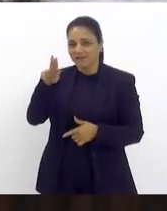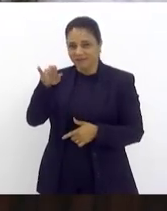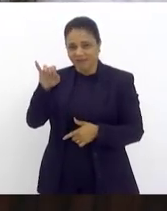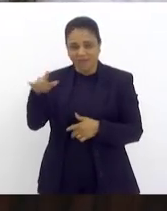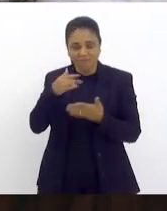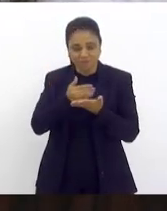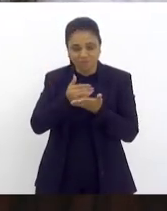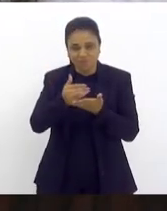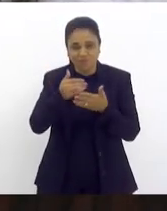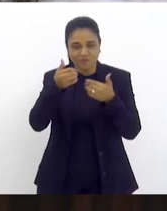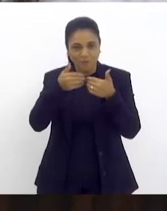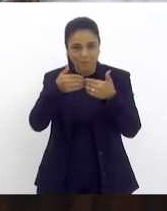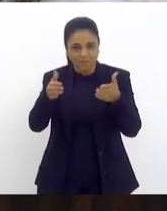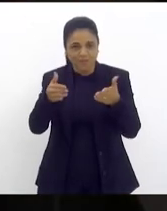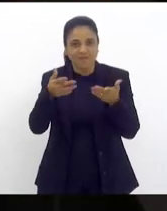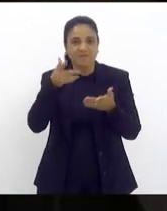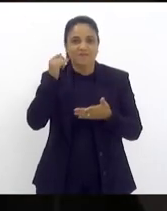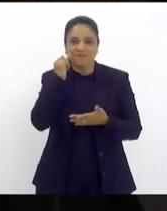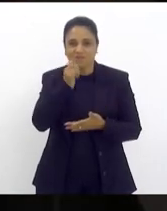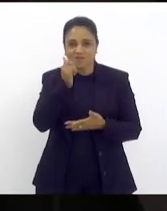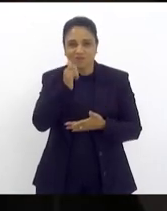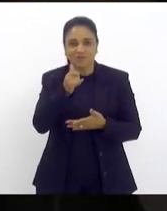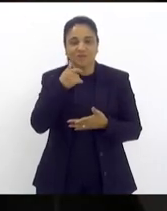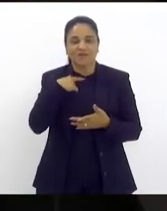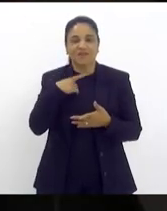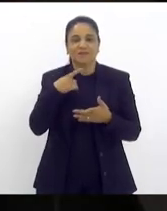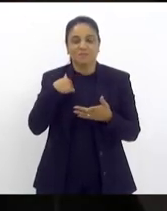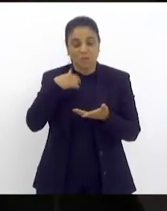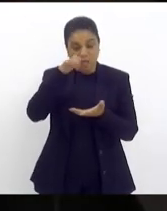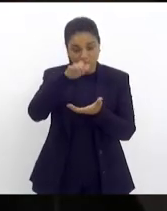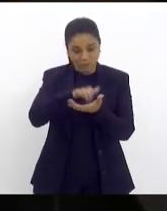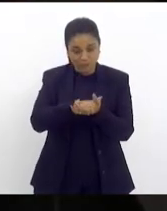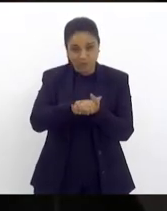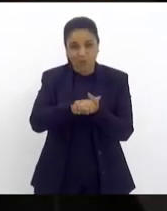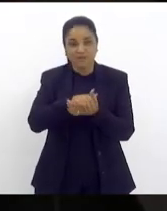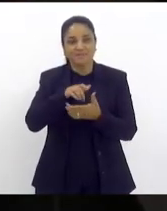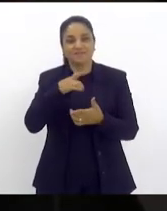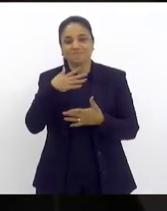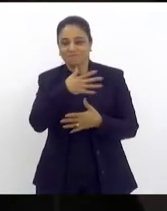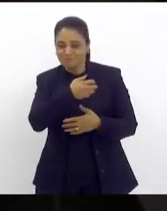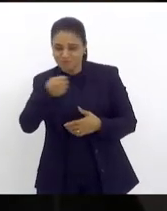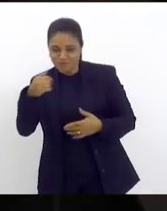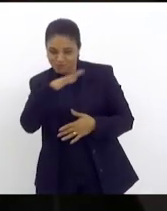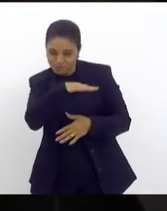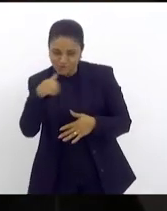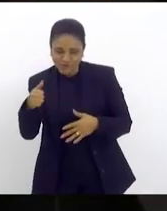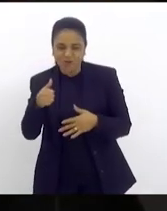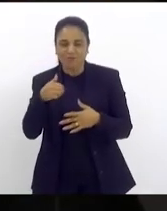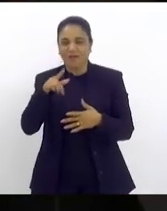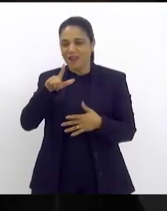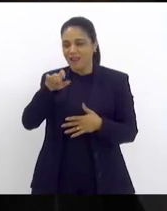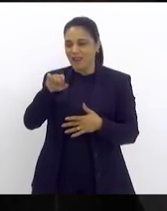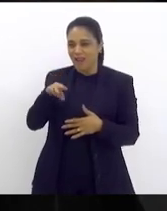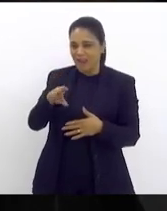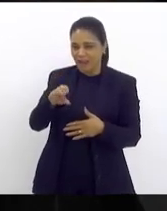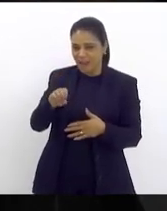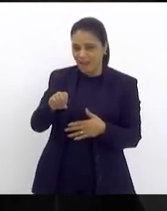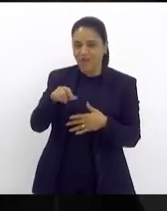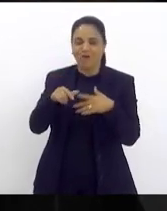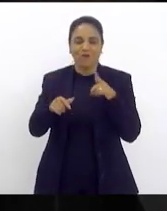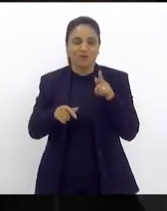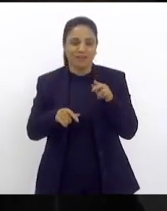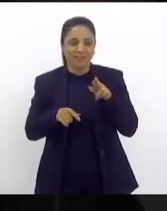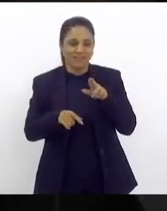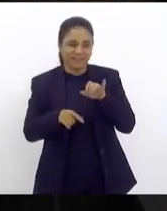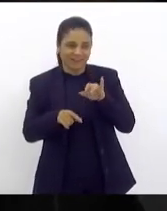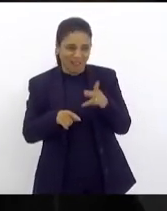da sessão, né? Sempre me rouba. Minha esposa fica brava que um dia é o Léo, um dia é o Guilherme, um dia... Tudo bem que o Guilherme exagerou, que eu não